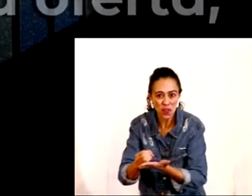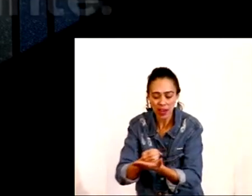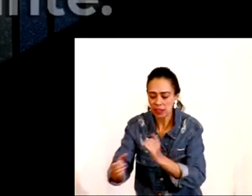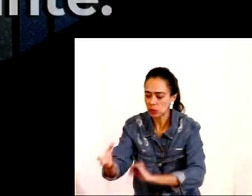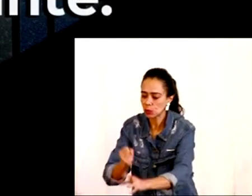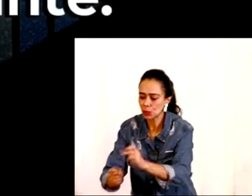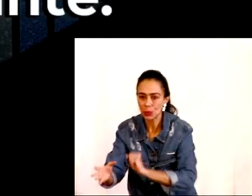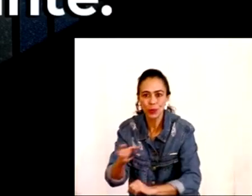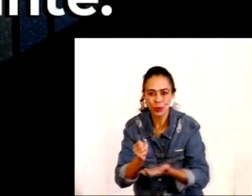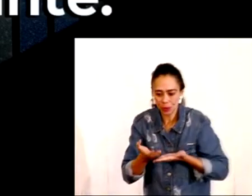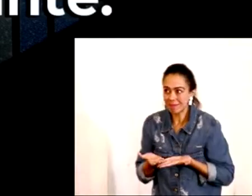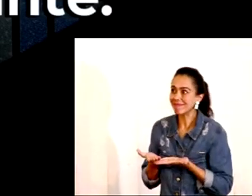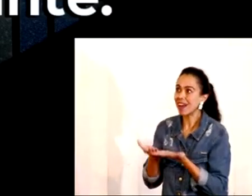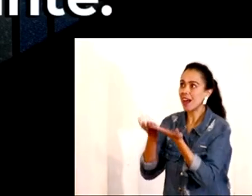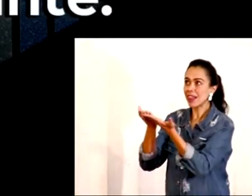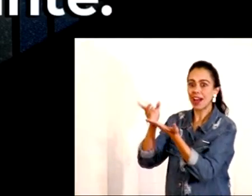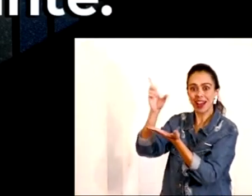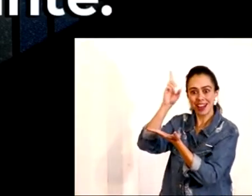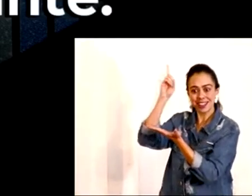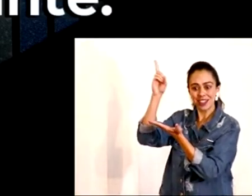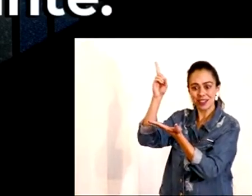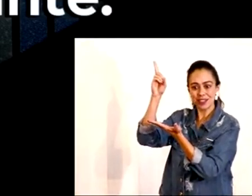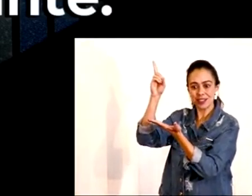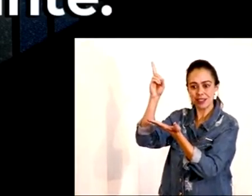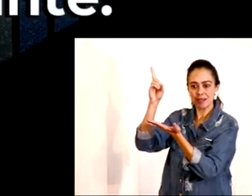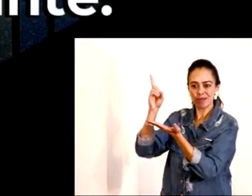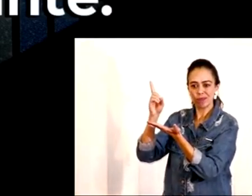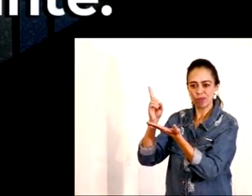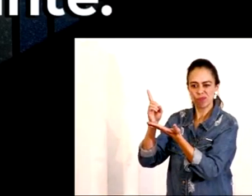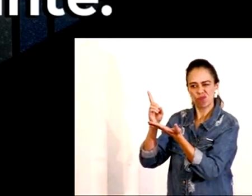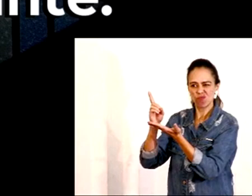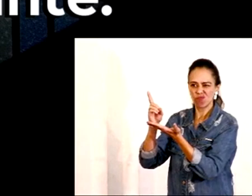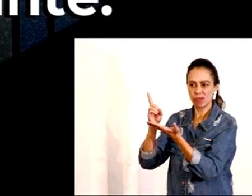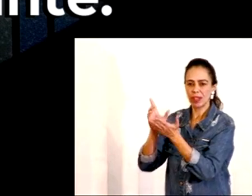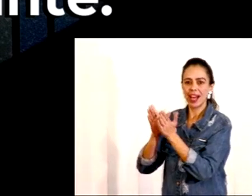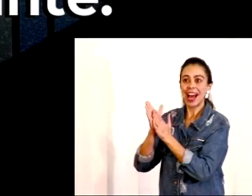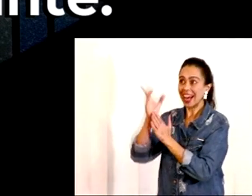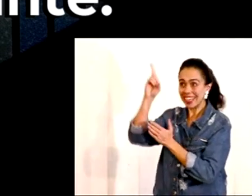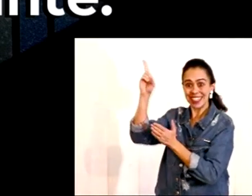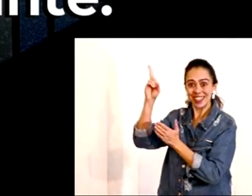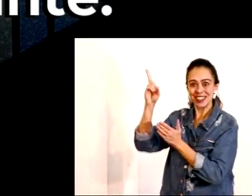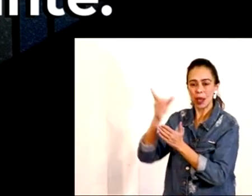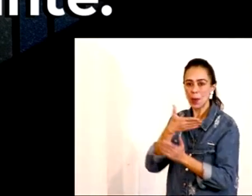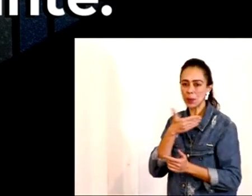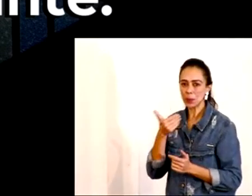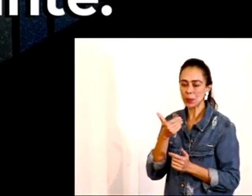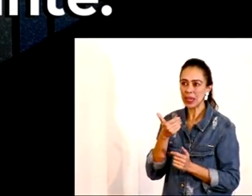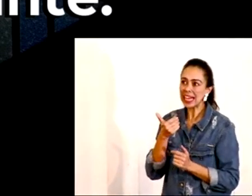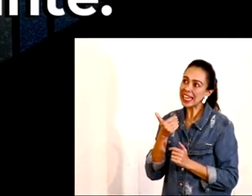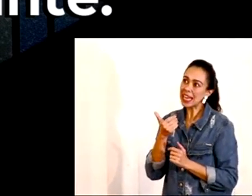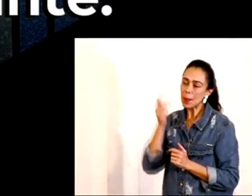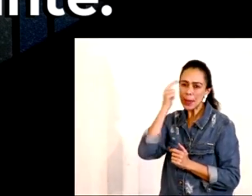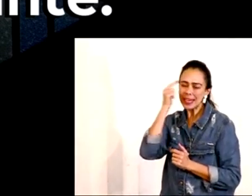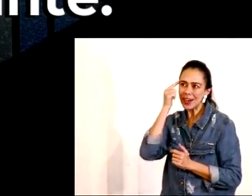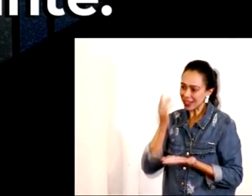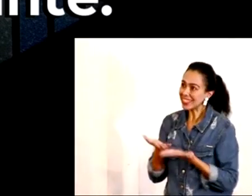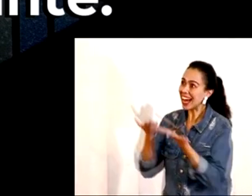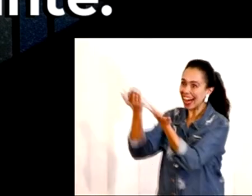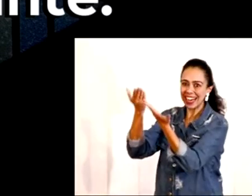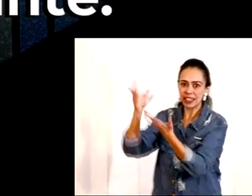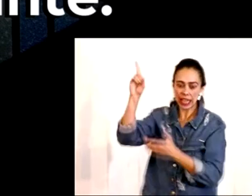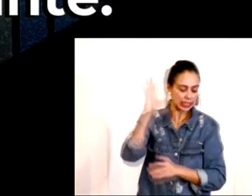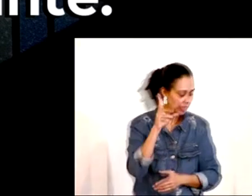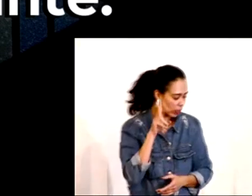sua oferta, ao passo que de Caim e de sua oferta não se agradou. Irou-se, pois,